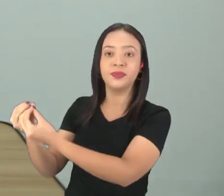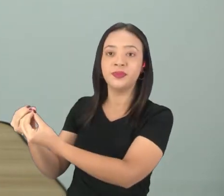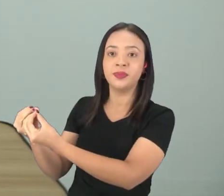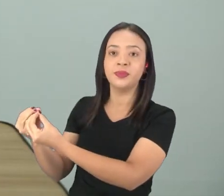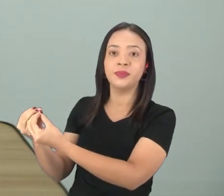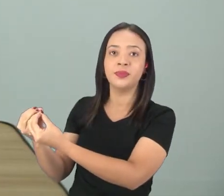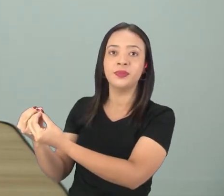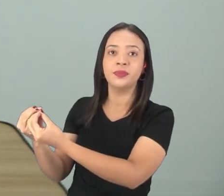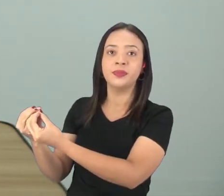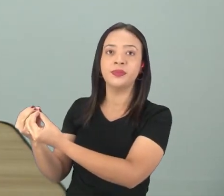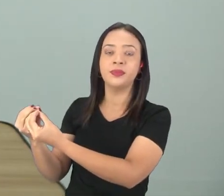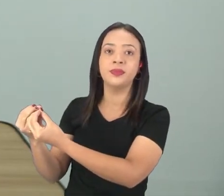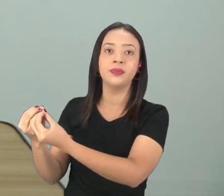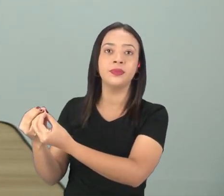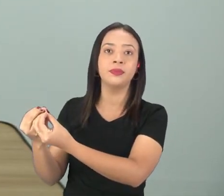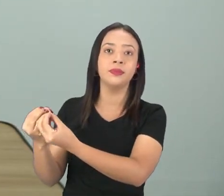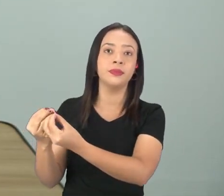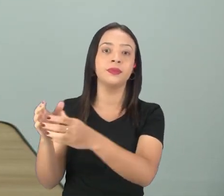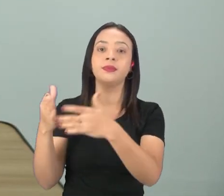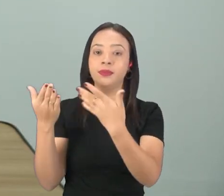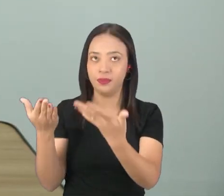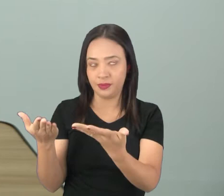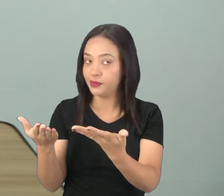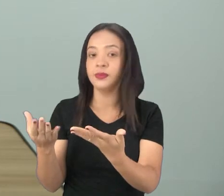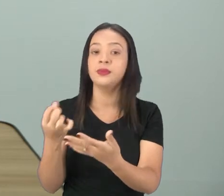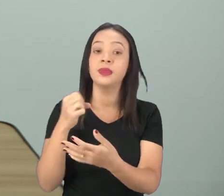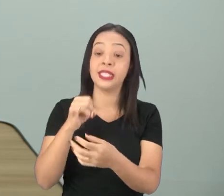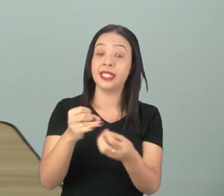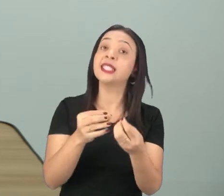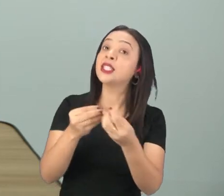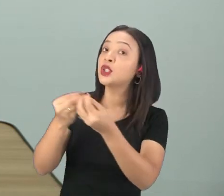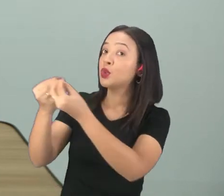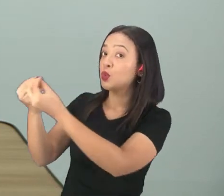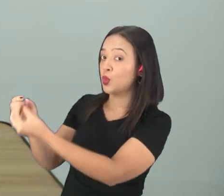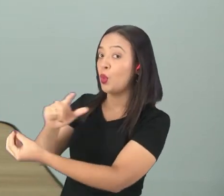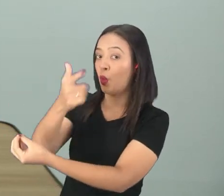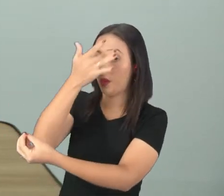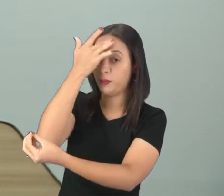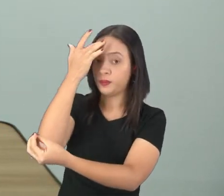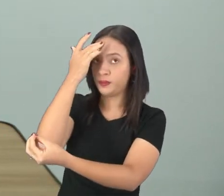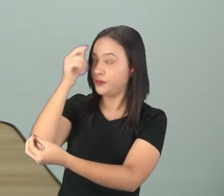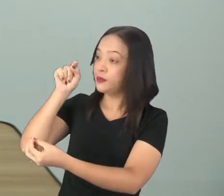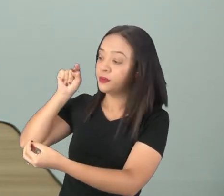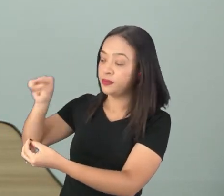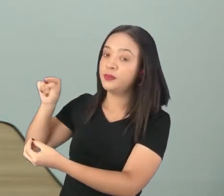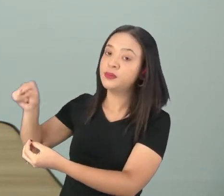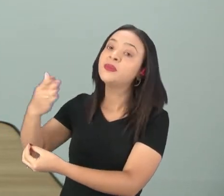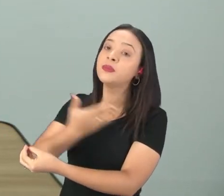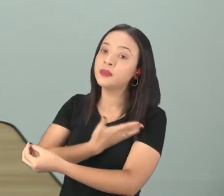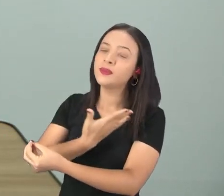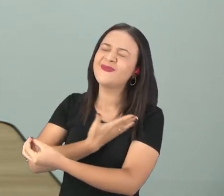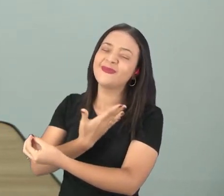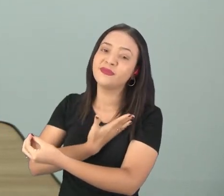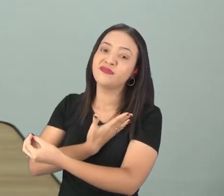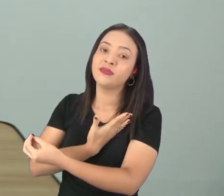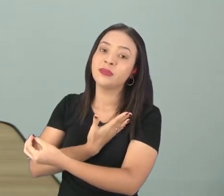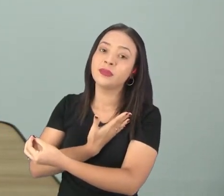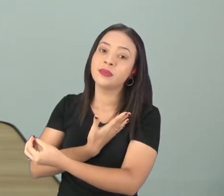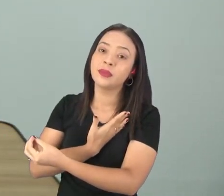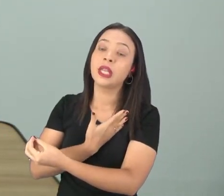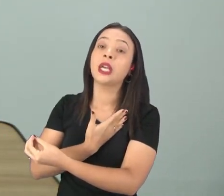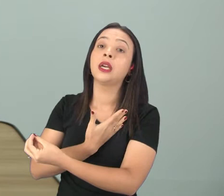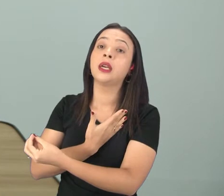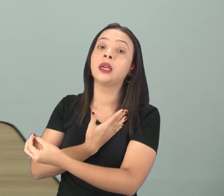em que sentido ela vai girar. Quando eu passo o meu dado para o próximo, o meu colega que está ao meu lado, ele